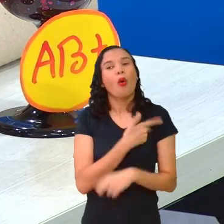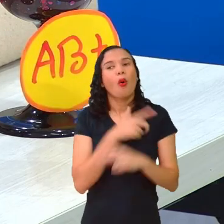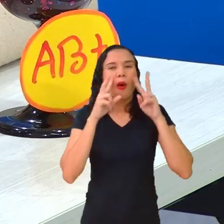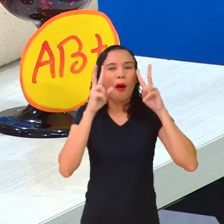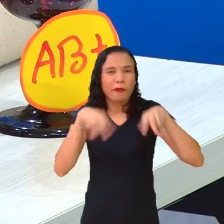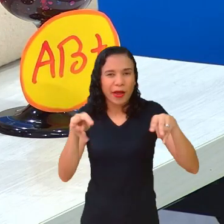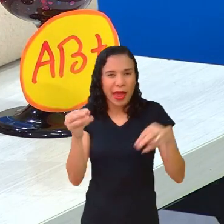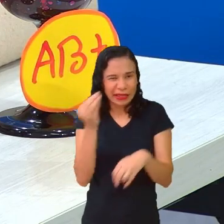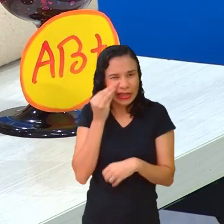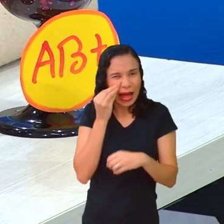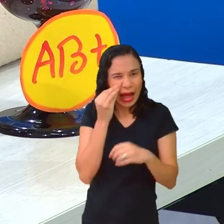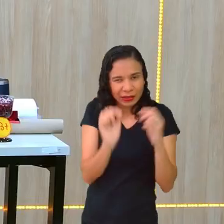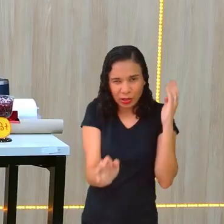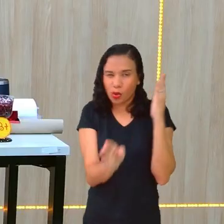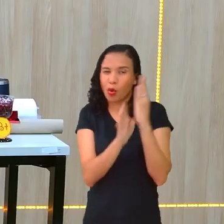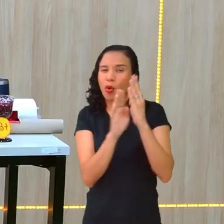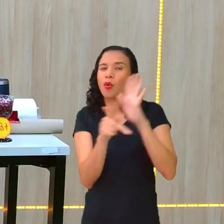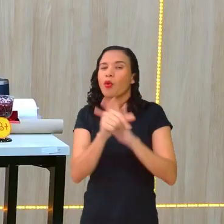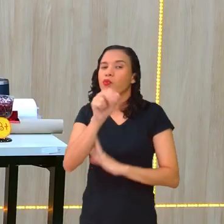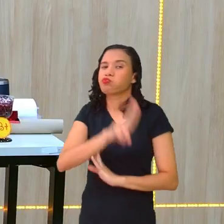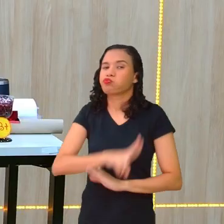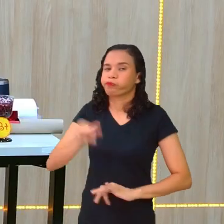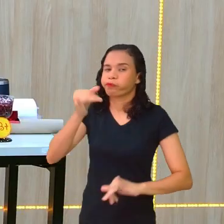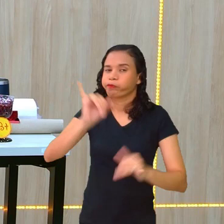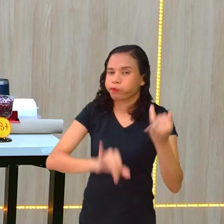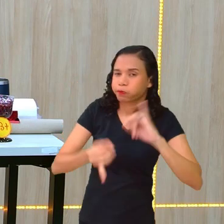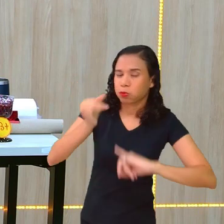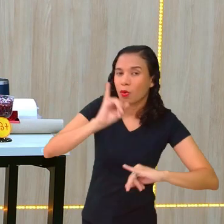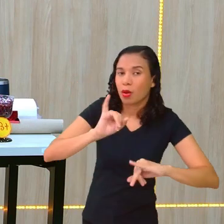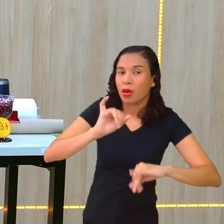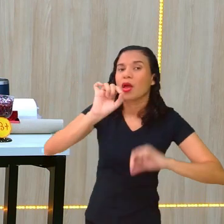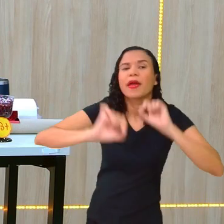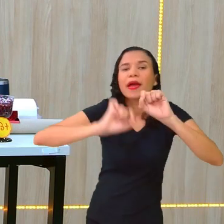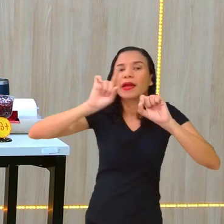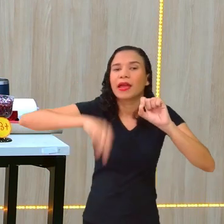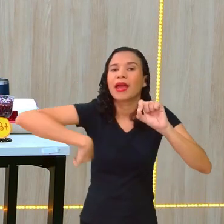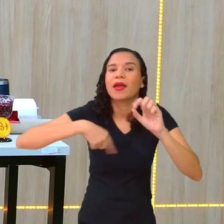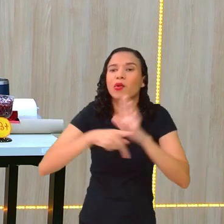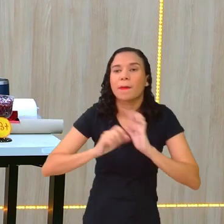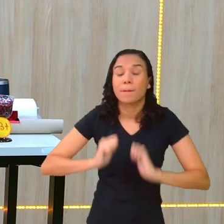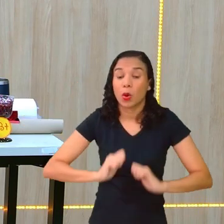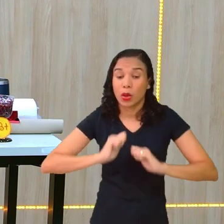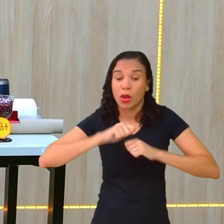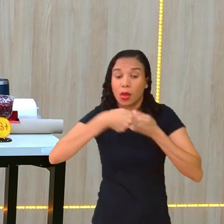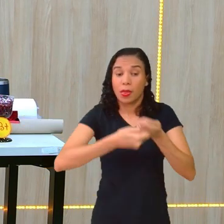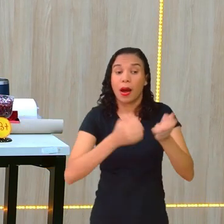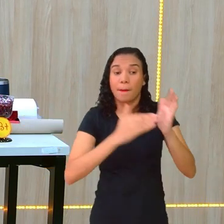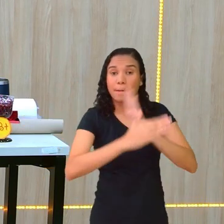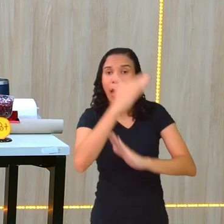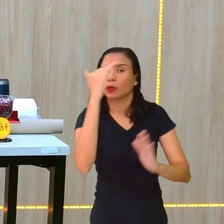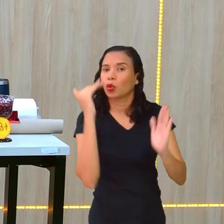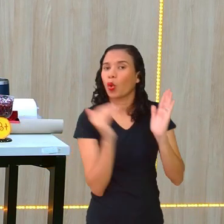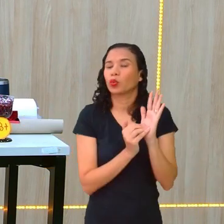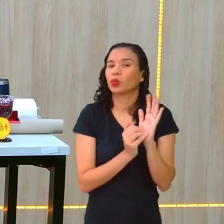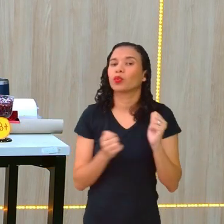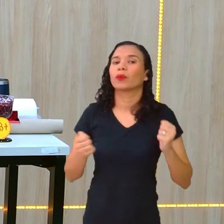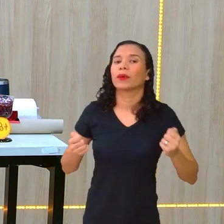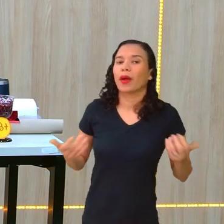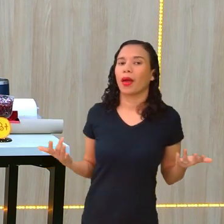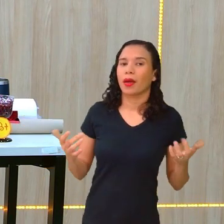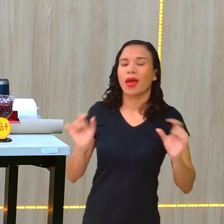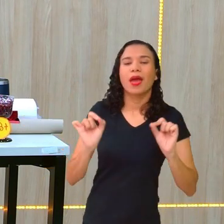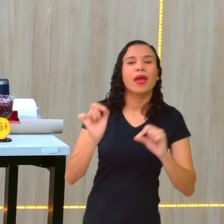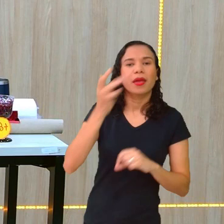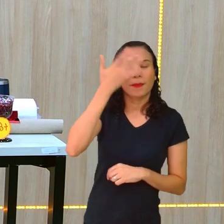Vamos tentar descobrir, através dessa simulação, quem é o doador universal, quem doa para todos e